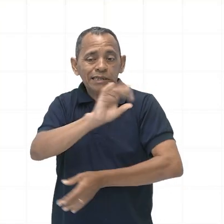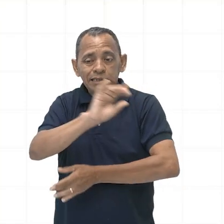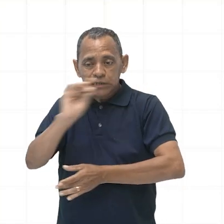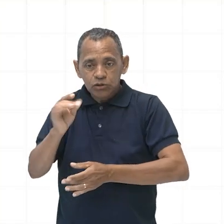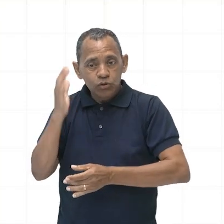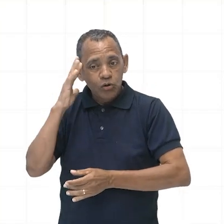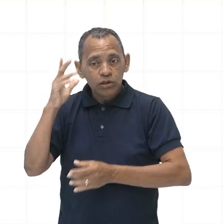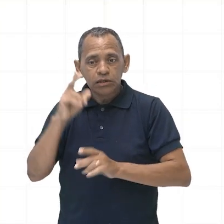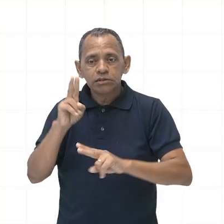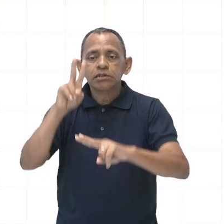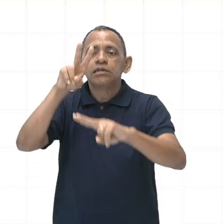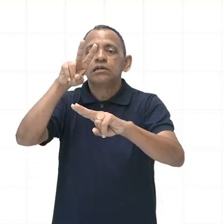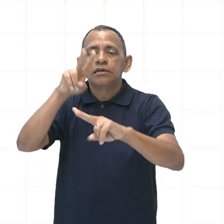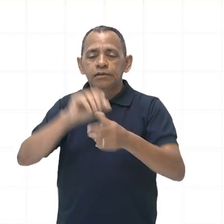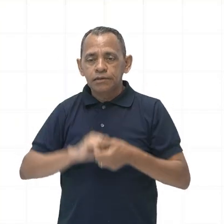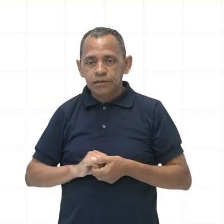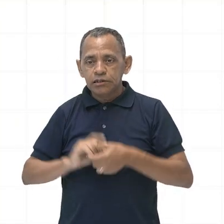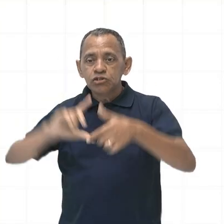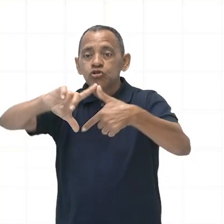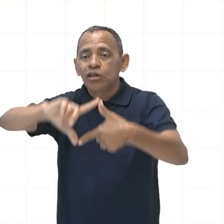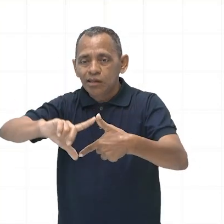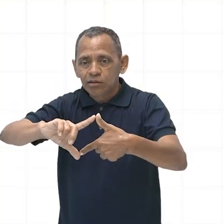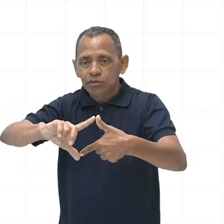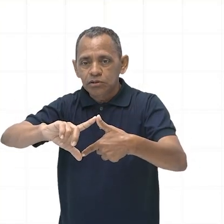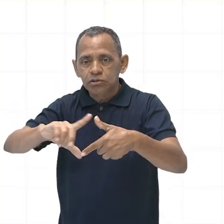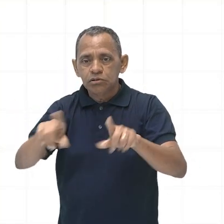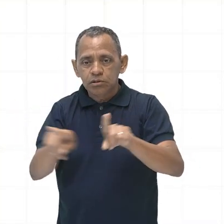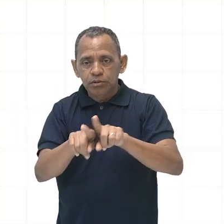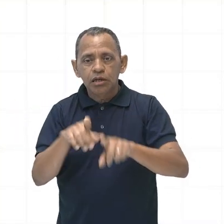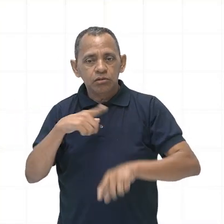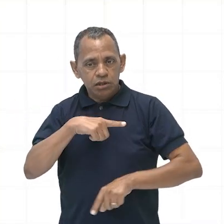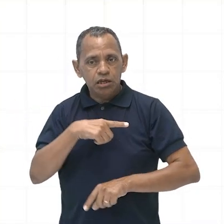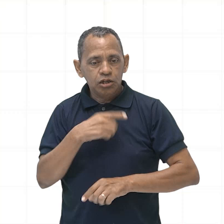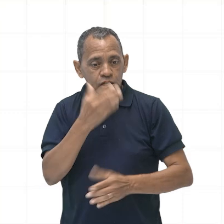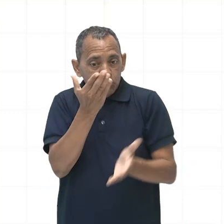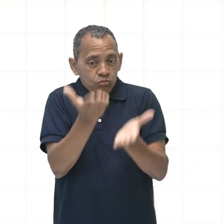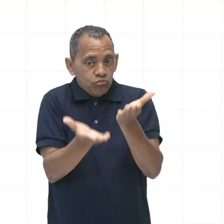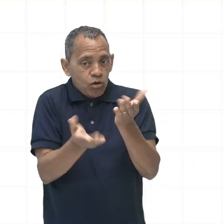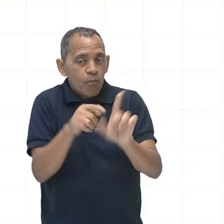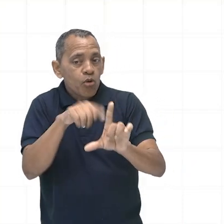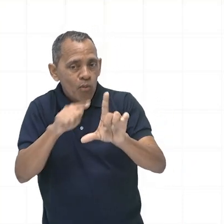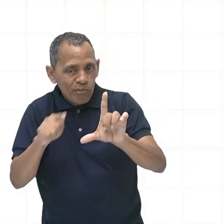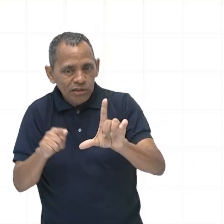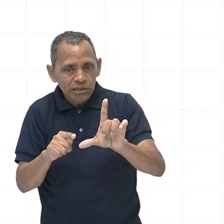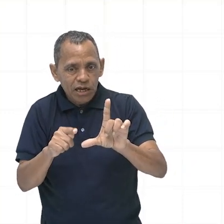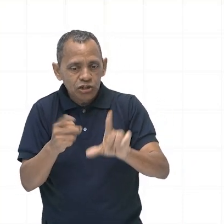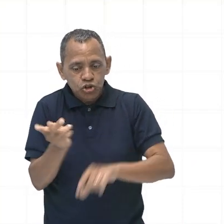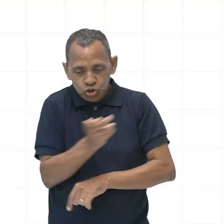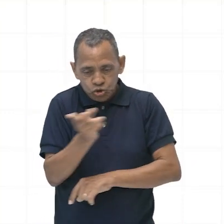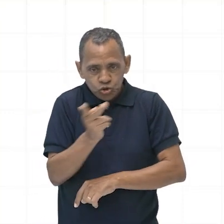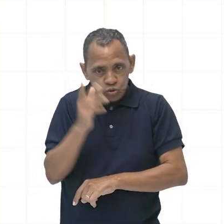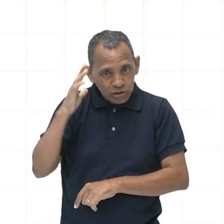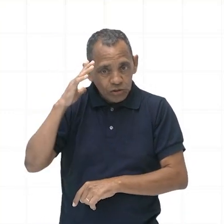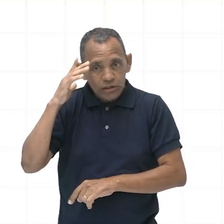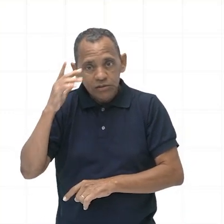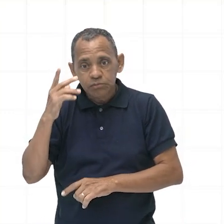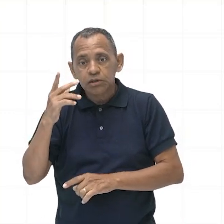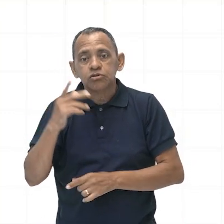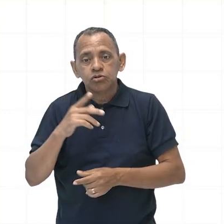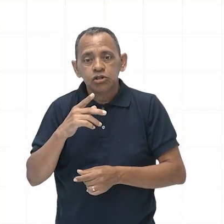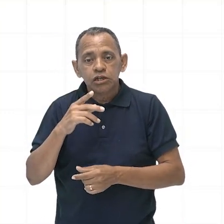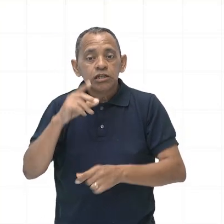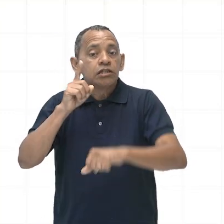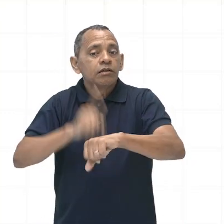ocorrer isoladamente. Então, eu vou ter a probabilidade de dois eventos independentes quando